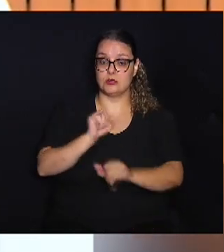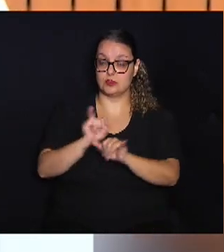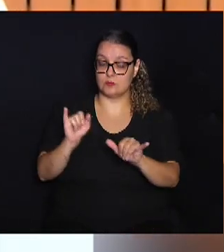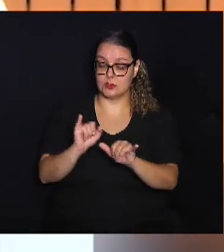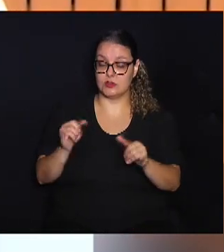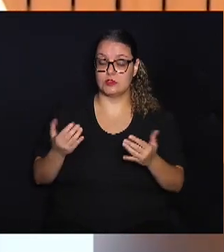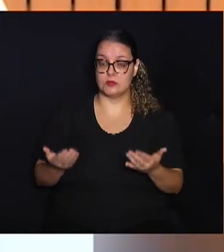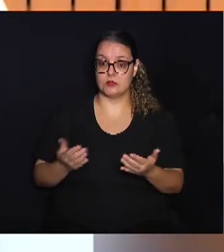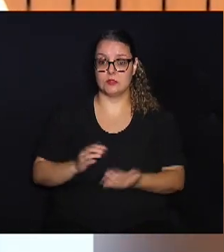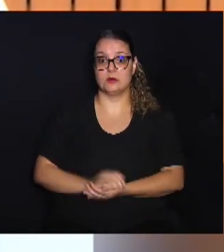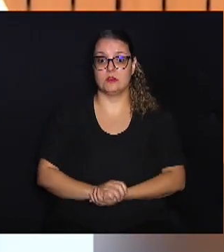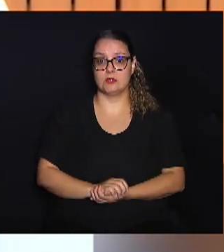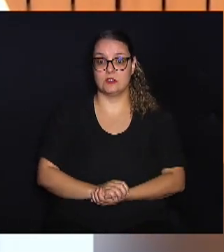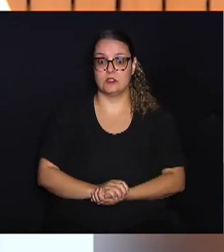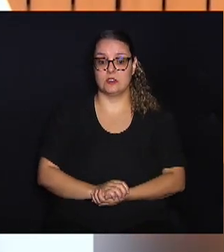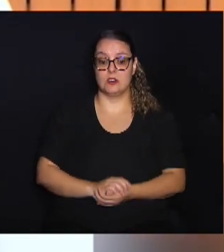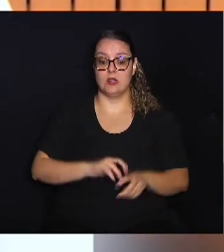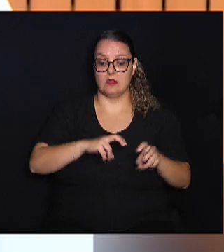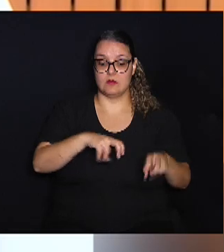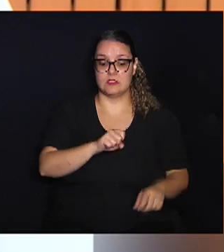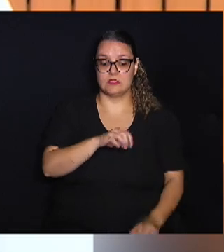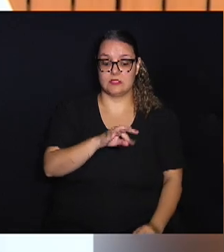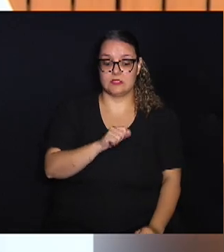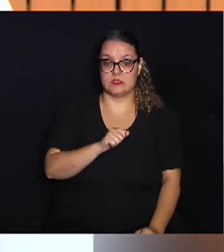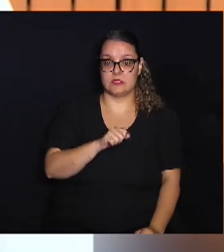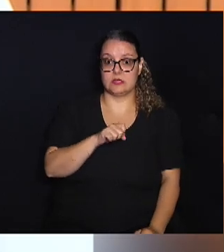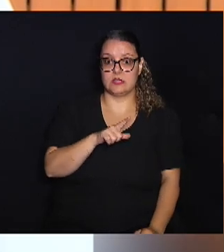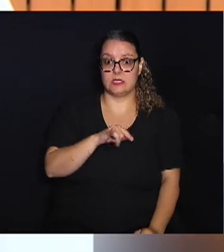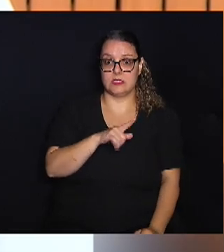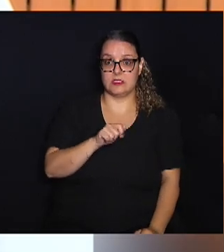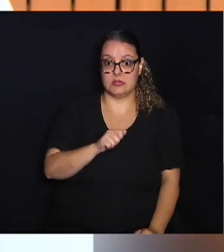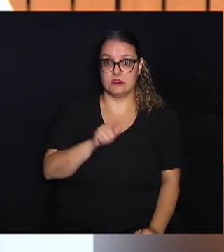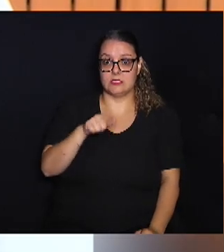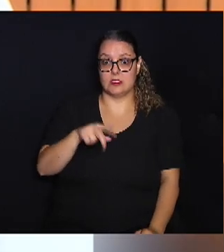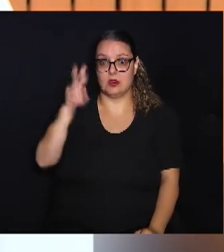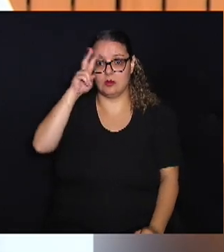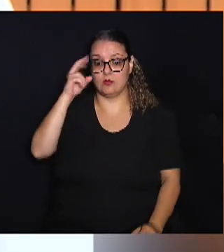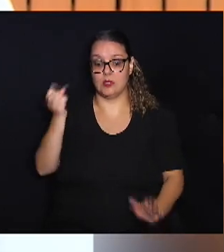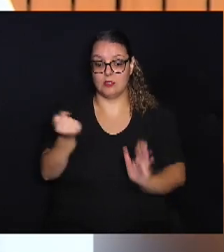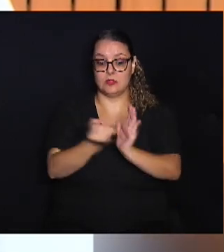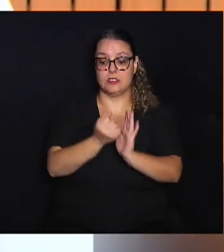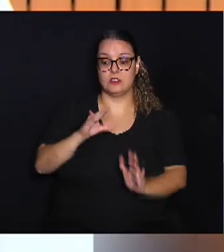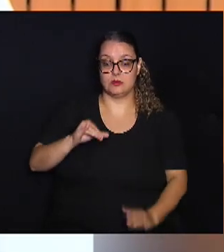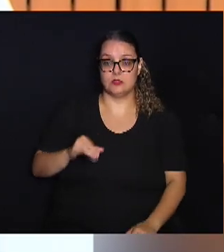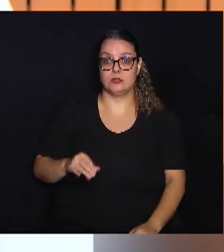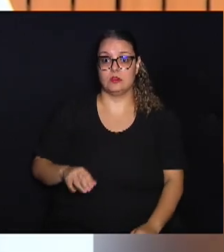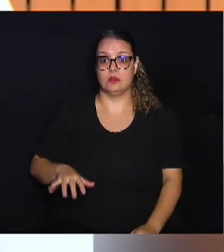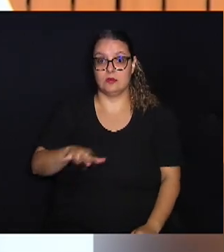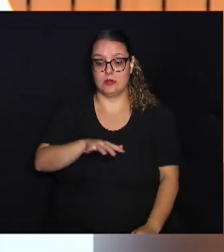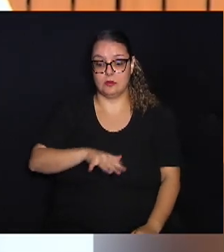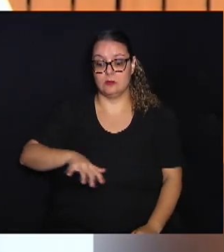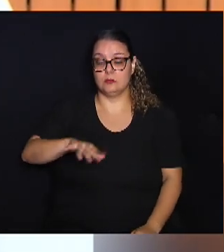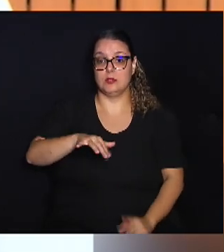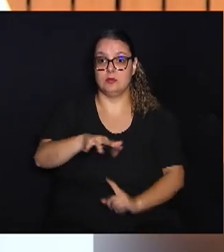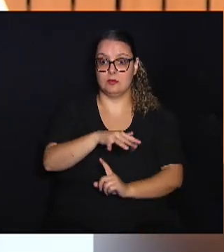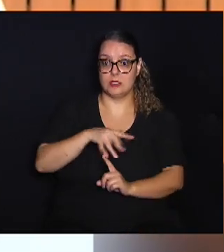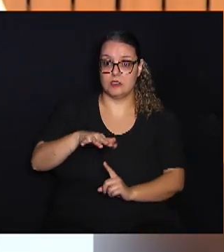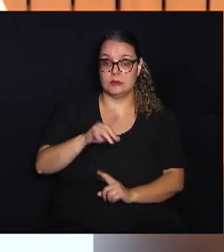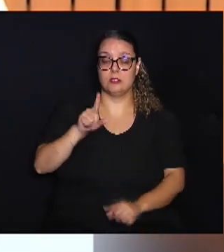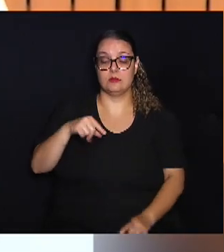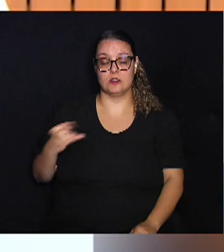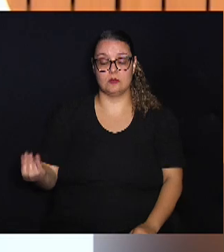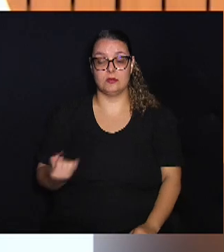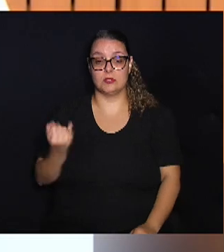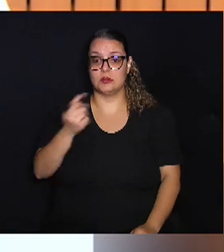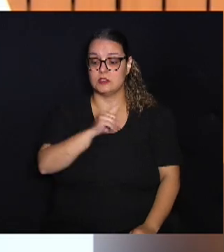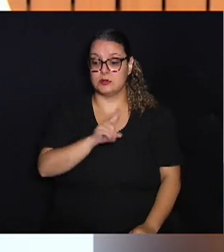né? Fazenda Santa Elisa é um patrimônio científico, um patrimônio ambiental, um patrimônio muito importante, não só